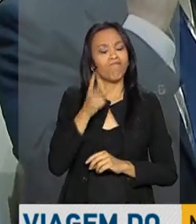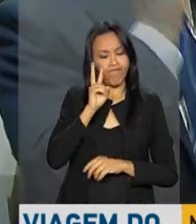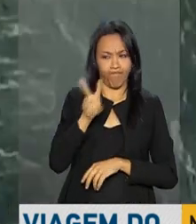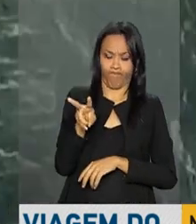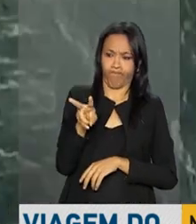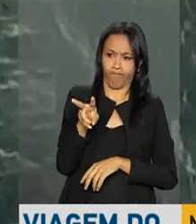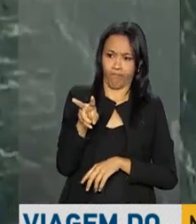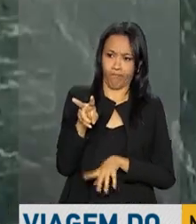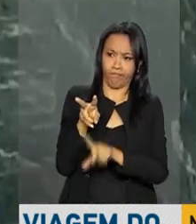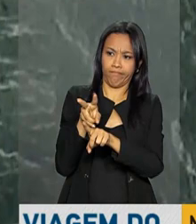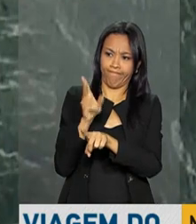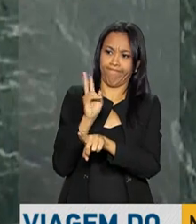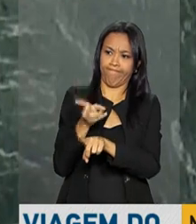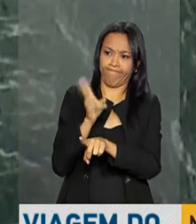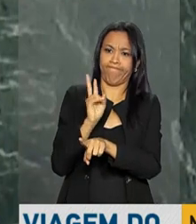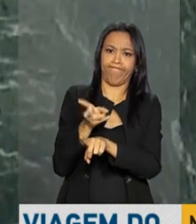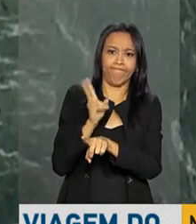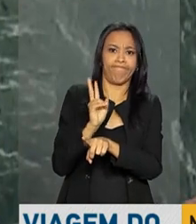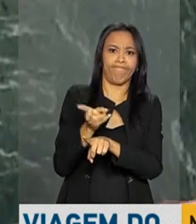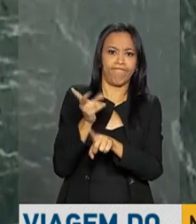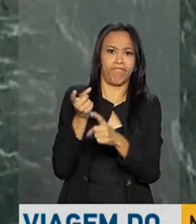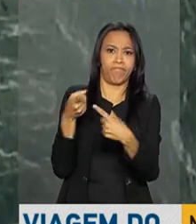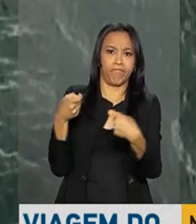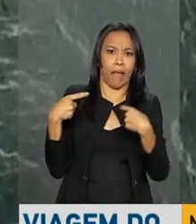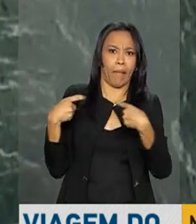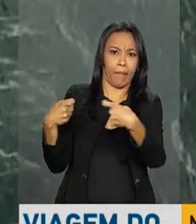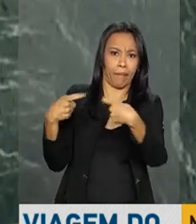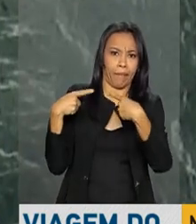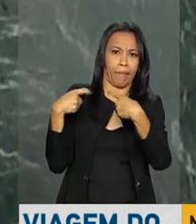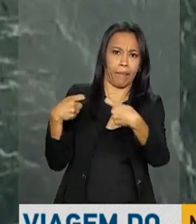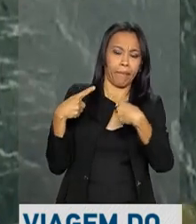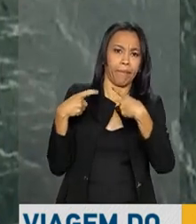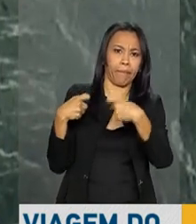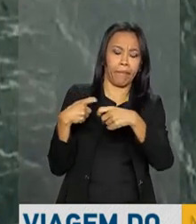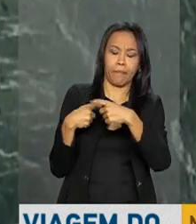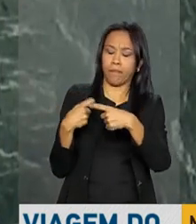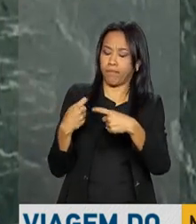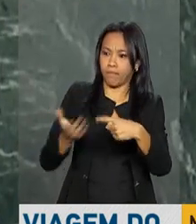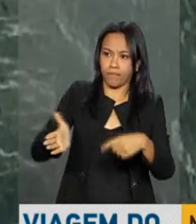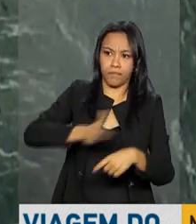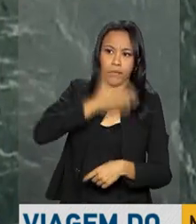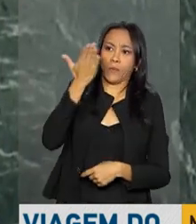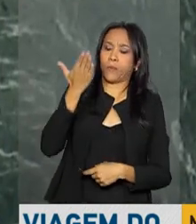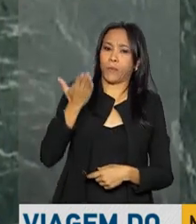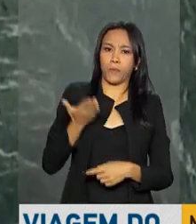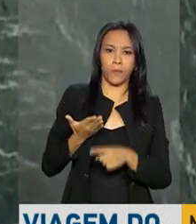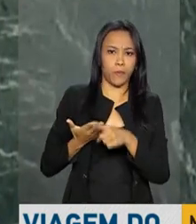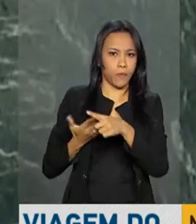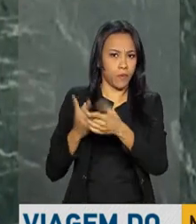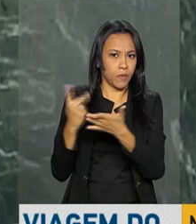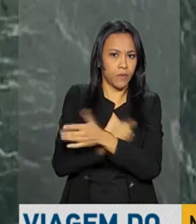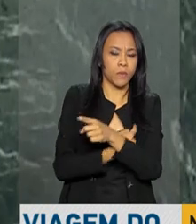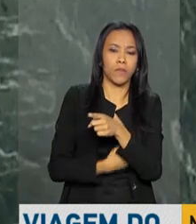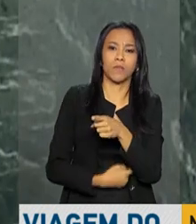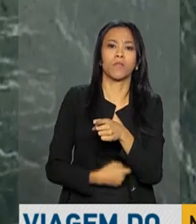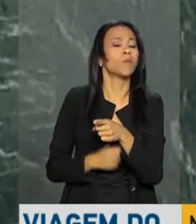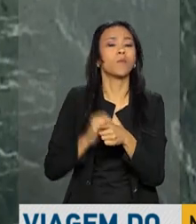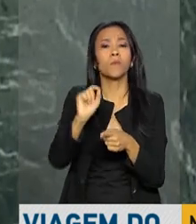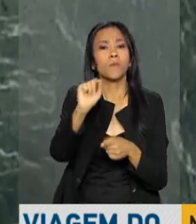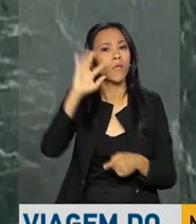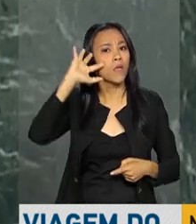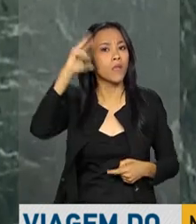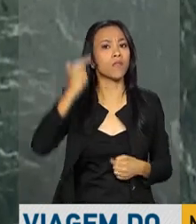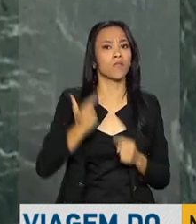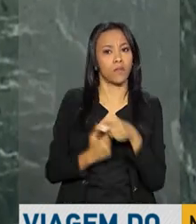assiste a conflito com consequências humanitárias dramáticas. A solução que se deve buscar